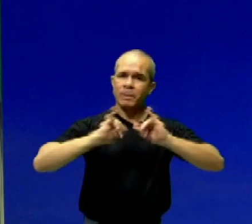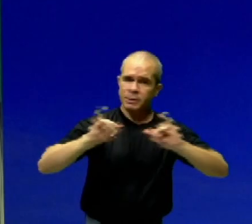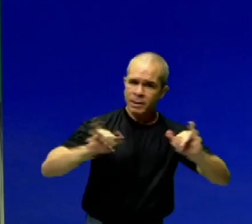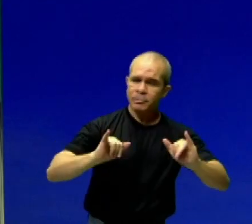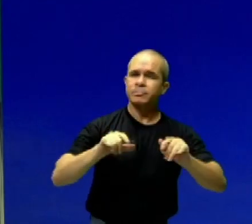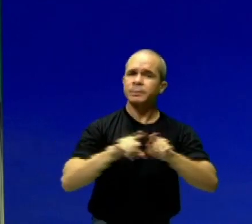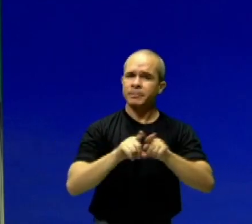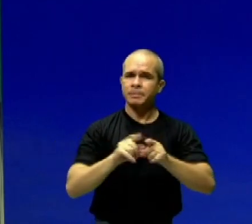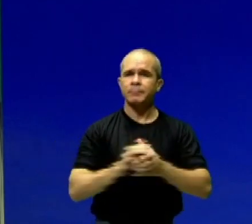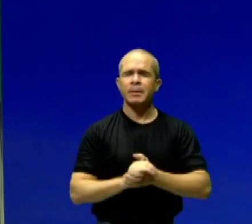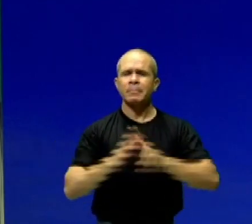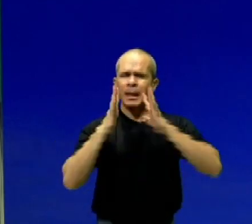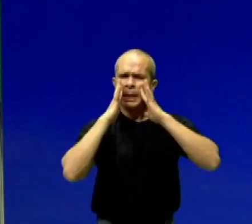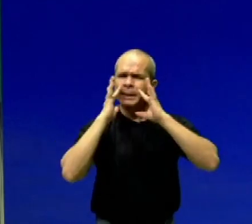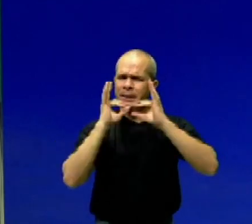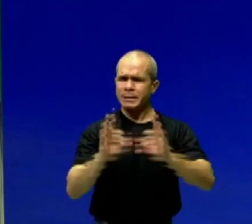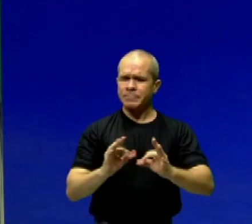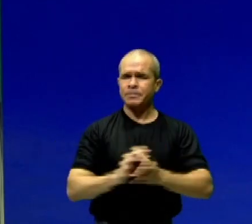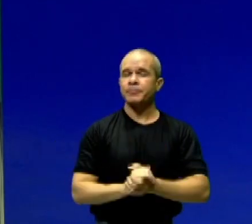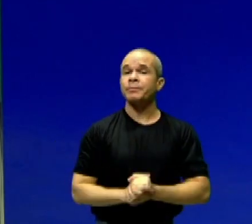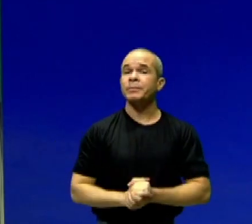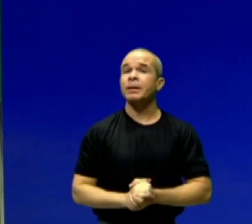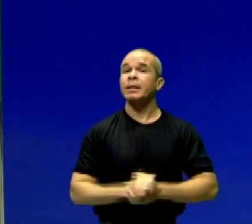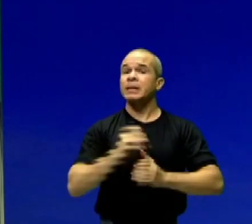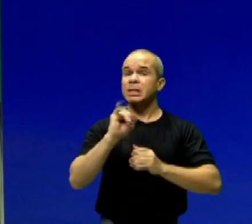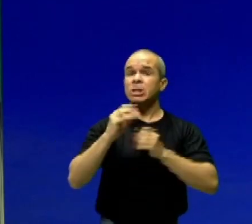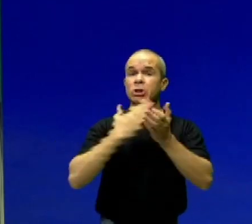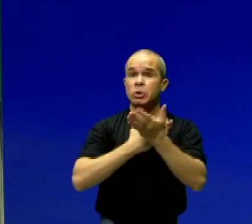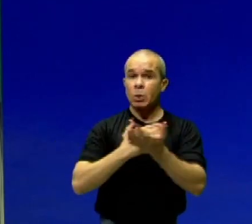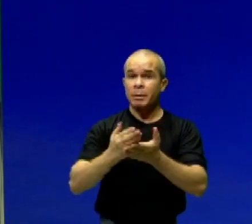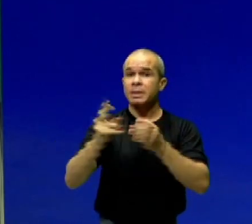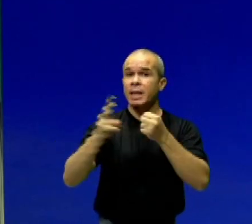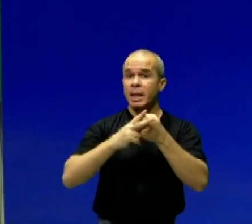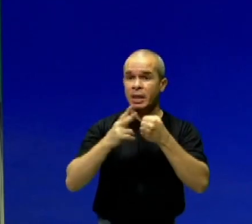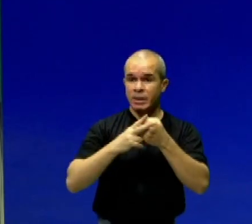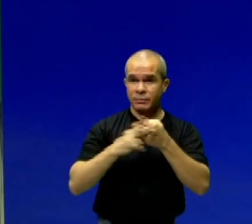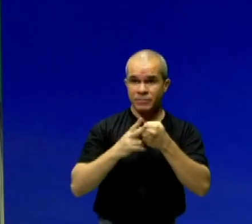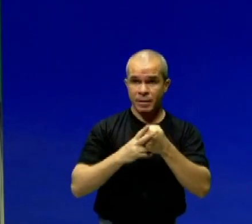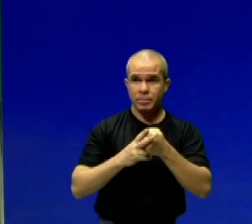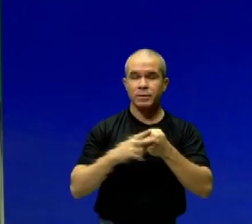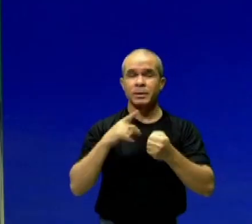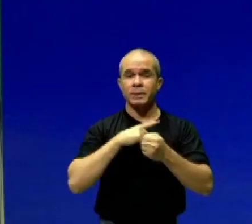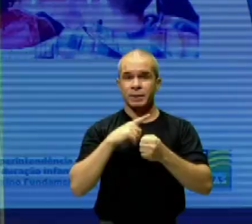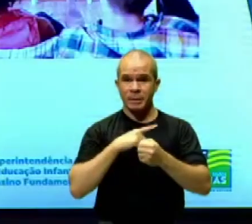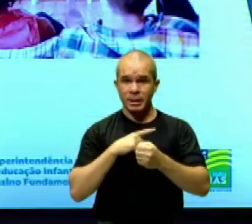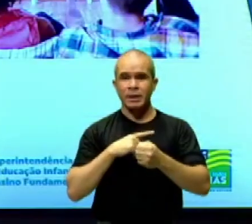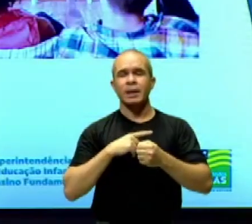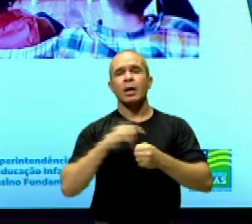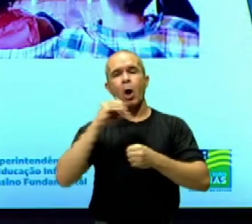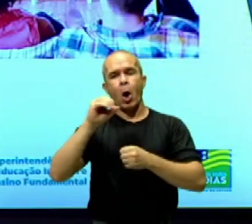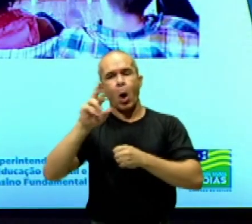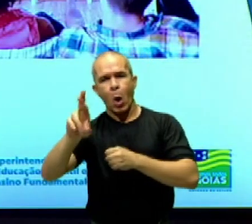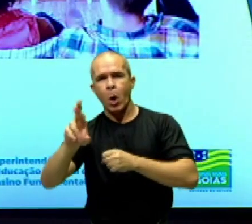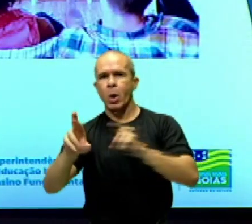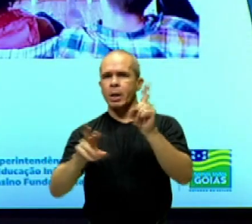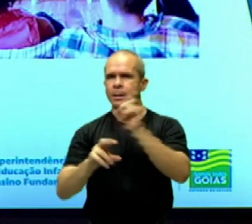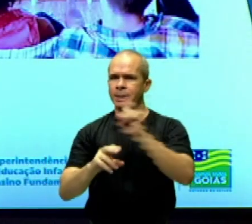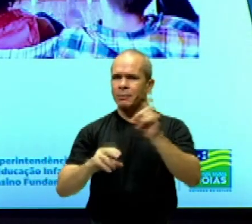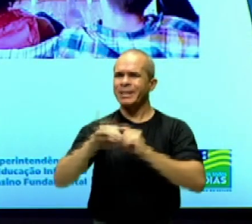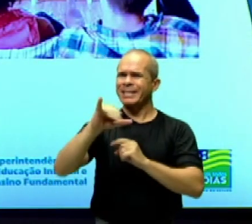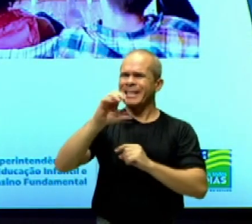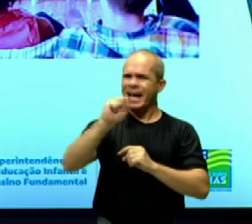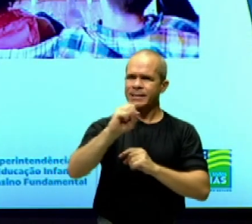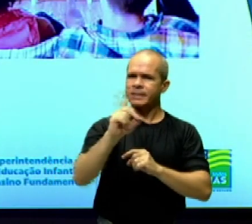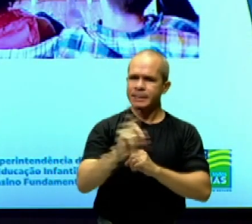questions. Então, presta atenção, que quando começar com o verbo, é yes or no question. Mas quando eu tenho a palavrinha or, eu não respondo com yes or